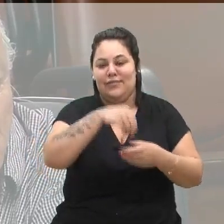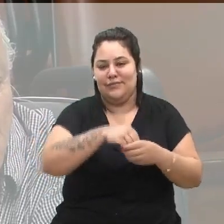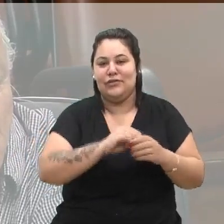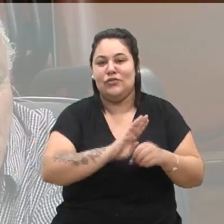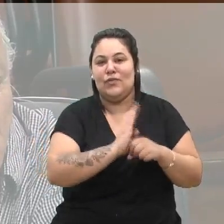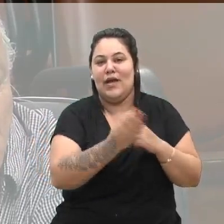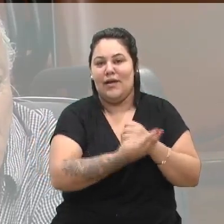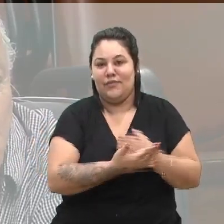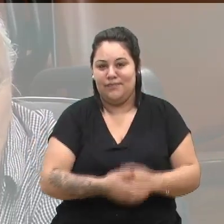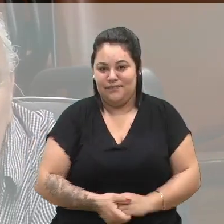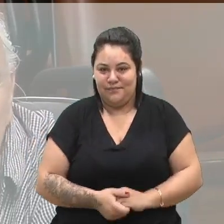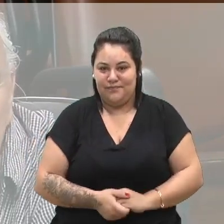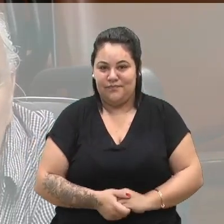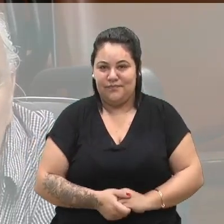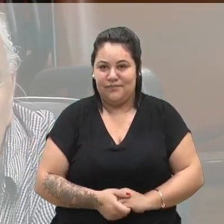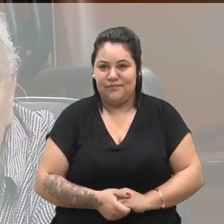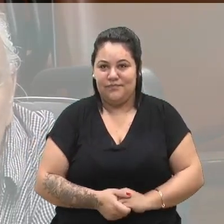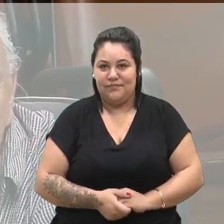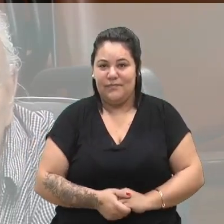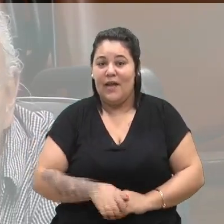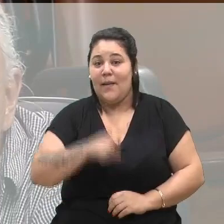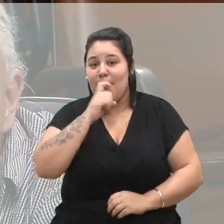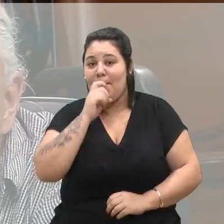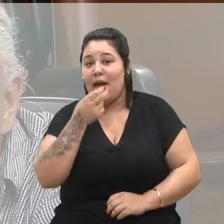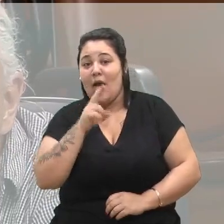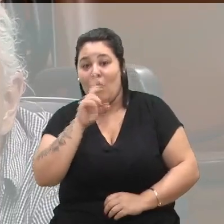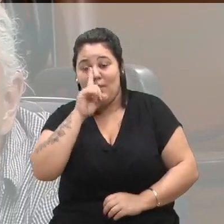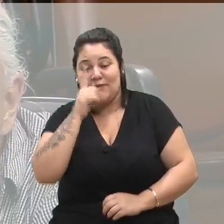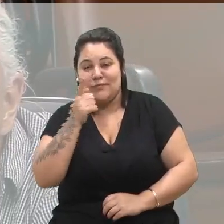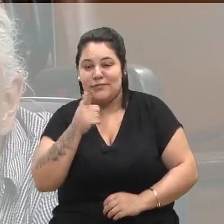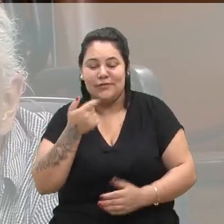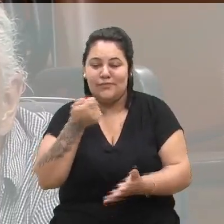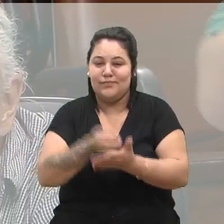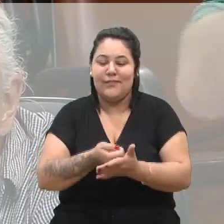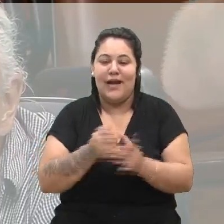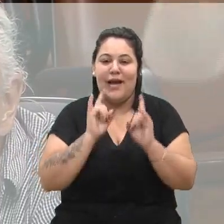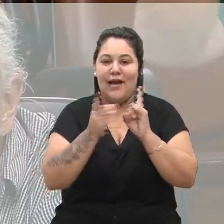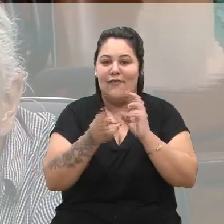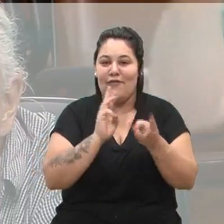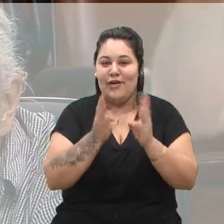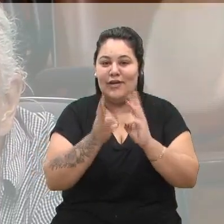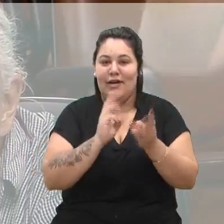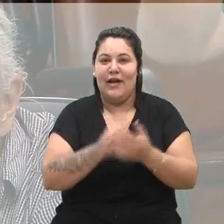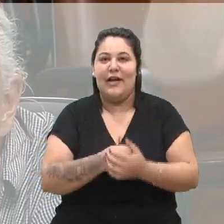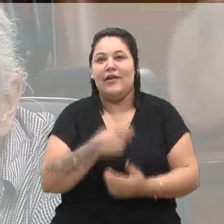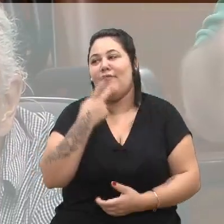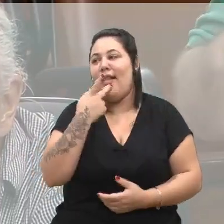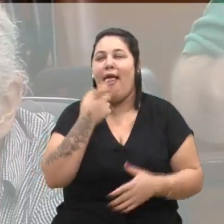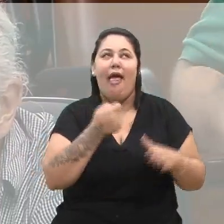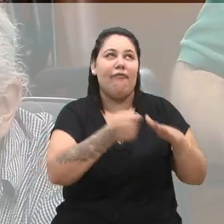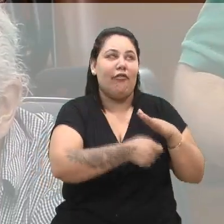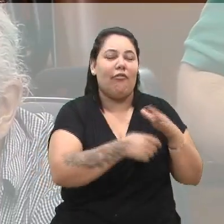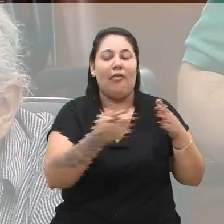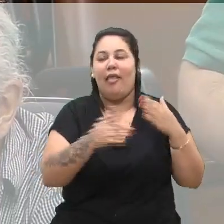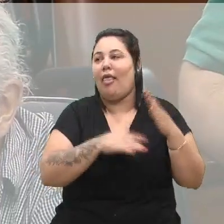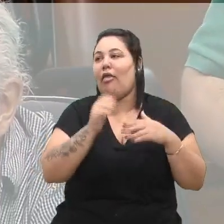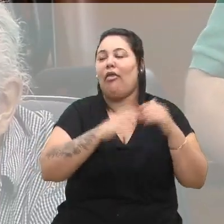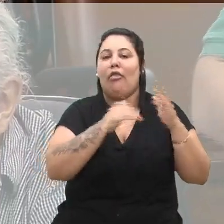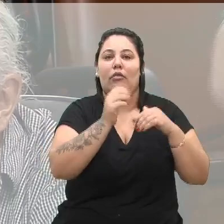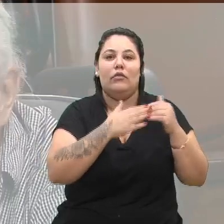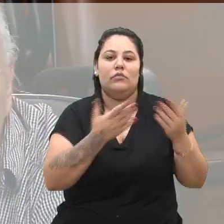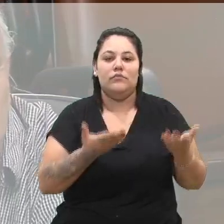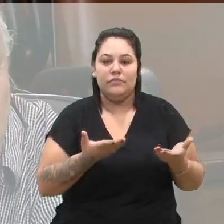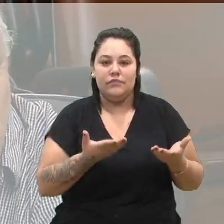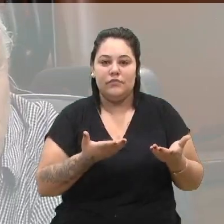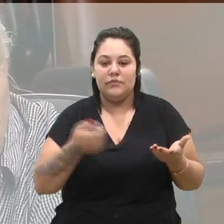aí o pai não tem condições de pagar uma van escolar para levar suas crianças. Aí nós viemos falar, investimento, não vamos construir. Se